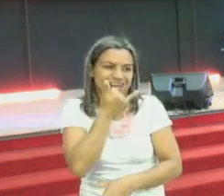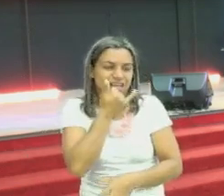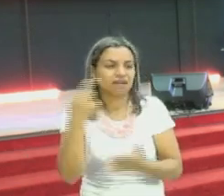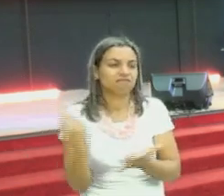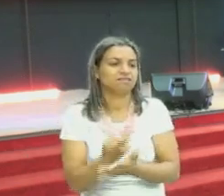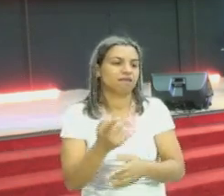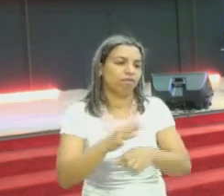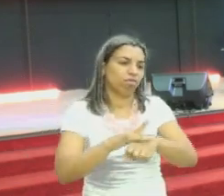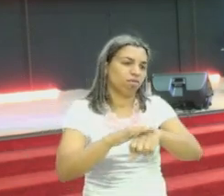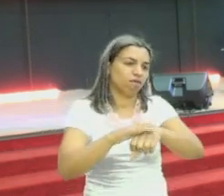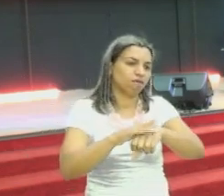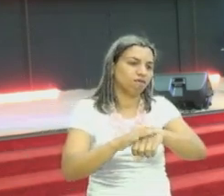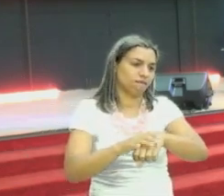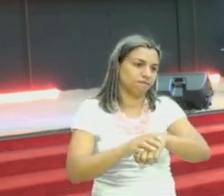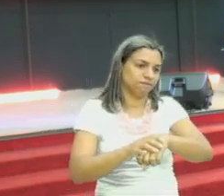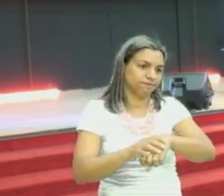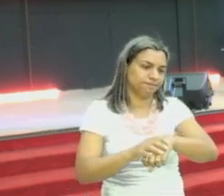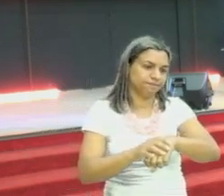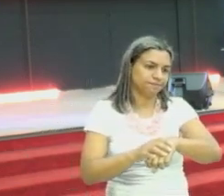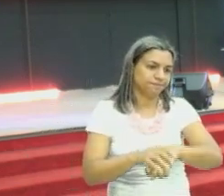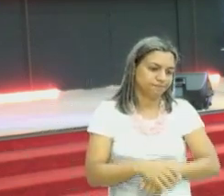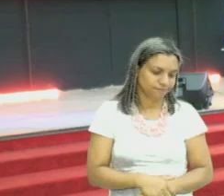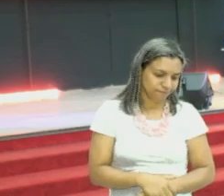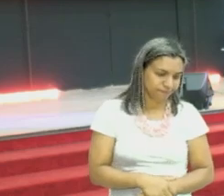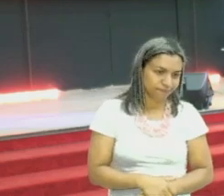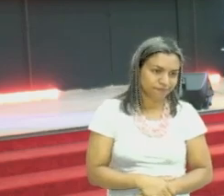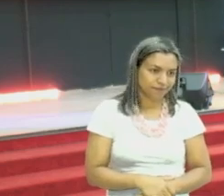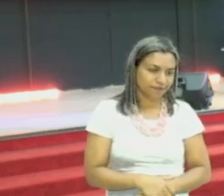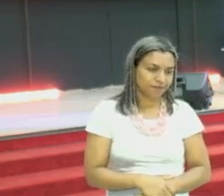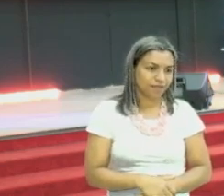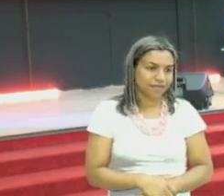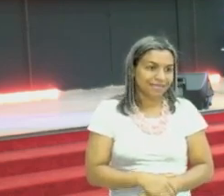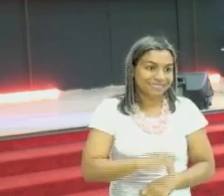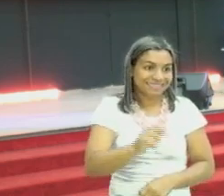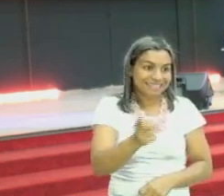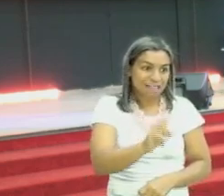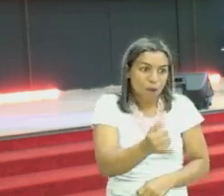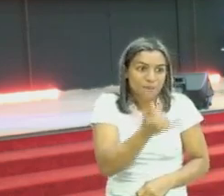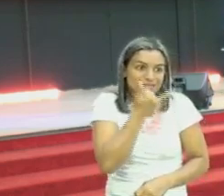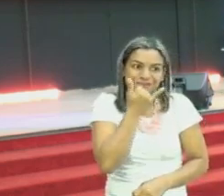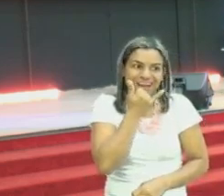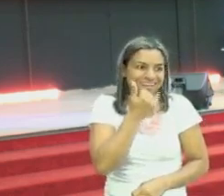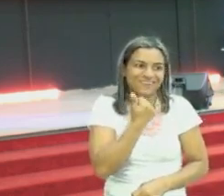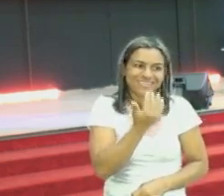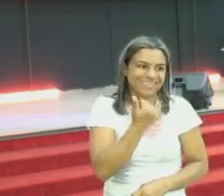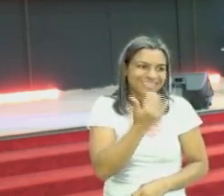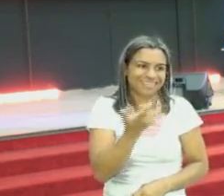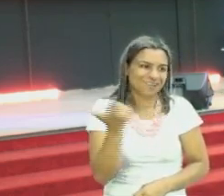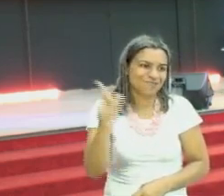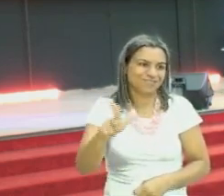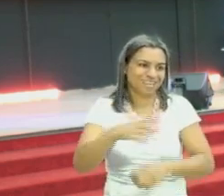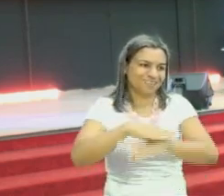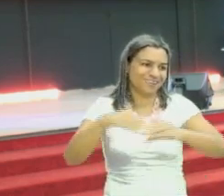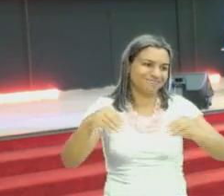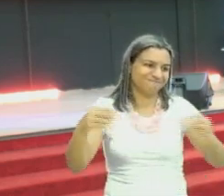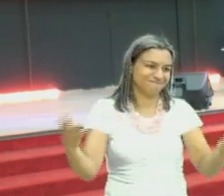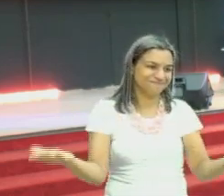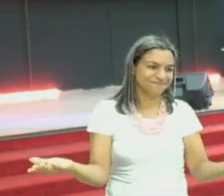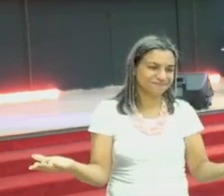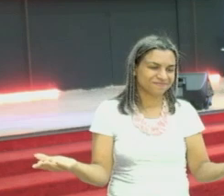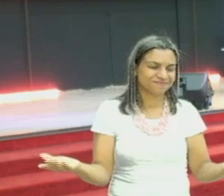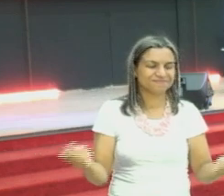não conseguem serem curadas. Quantos estão me entendendo, digam amém. Segundo